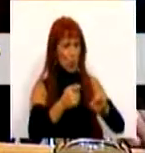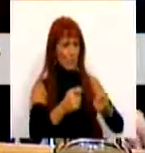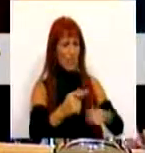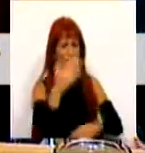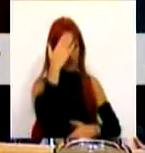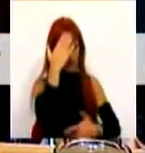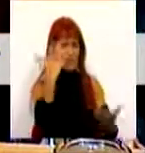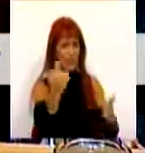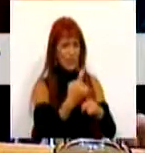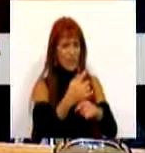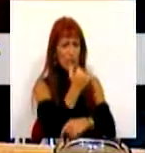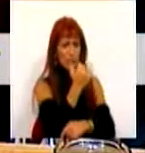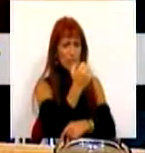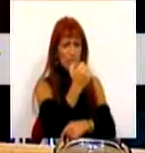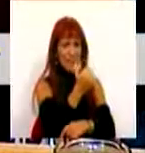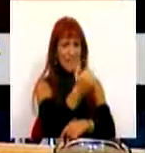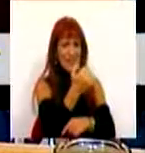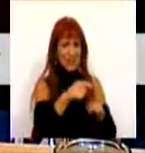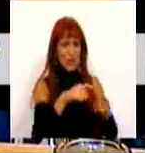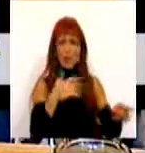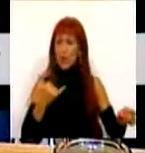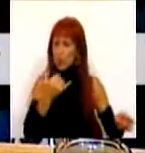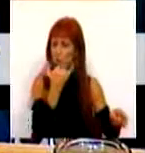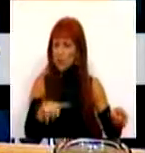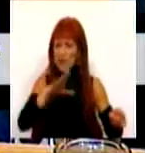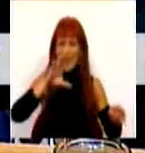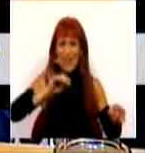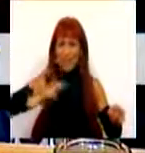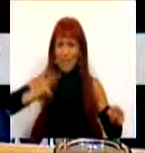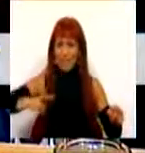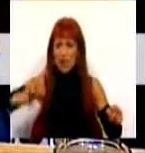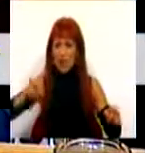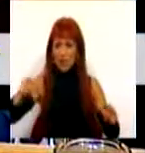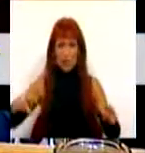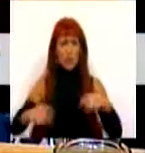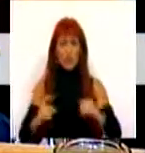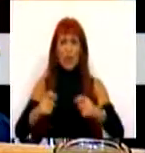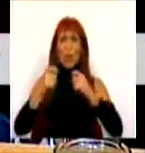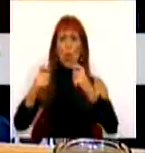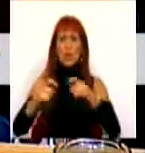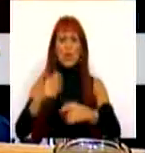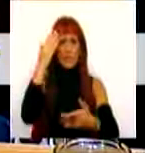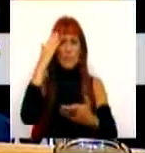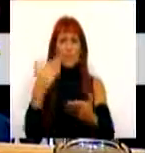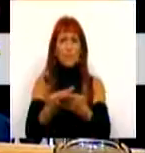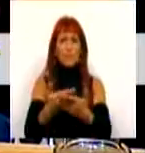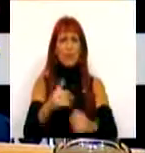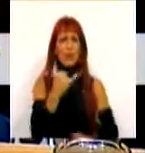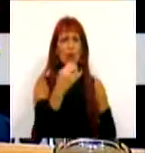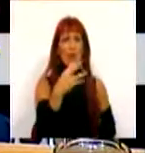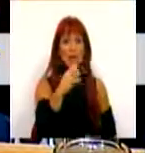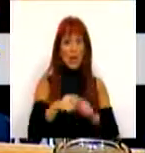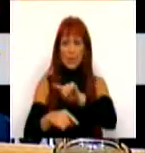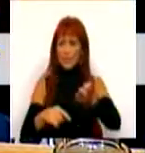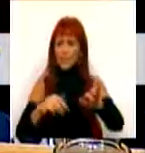em capacidades de 2015, que era de 210 milhões de euros, com o investimento para capacidades em 2018,